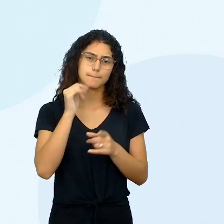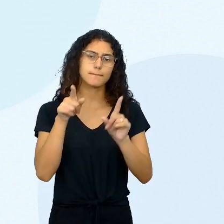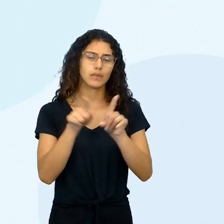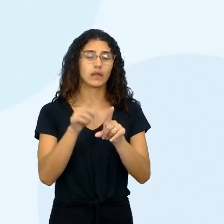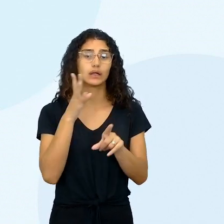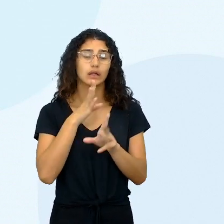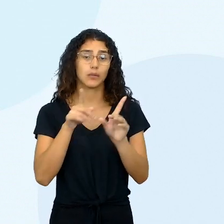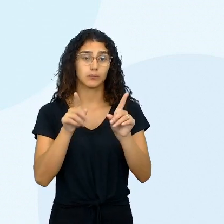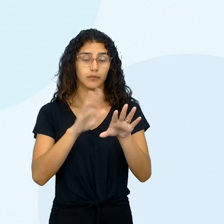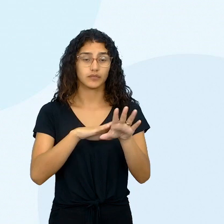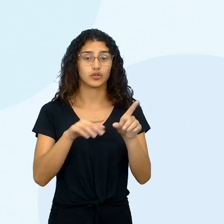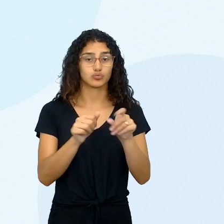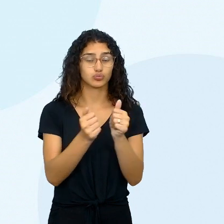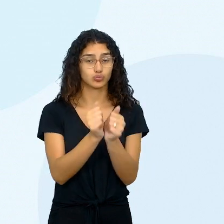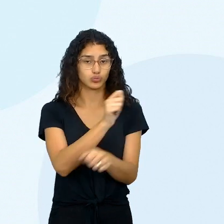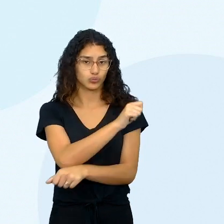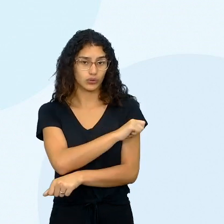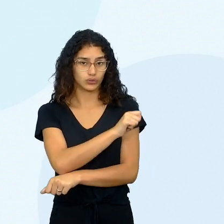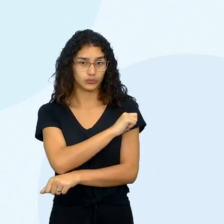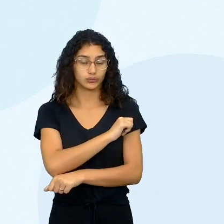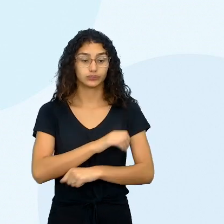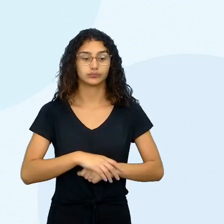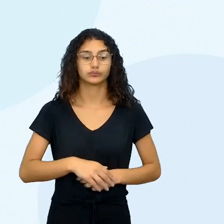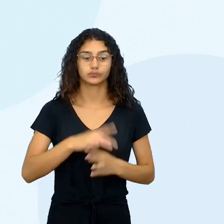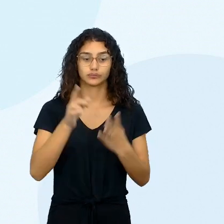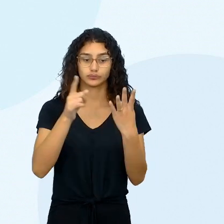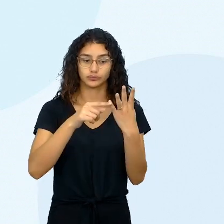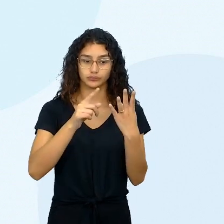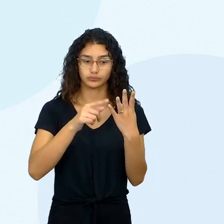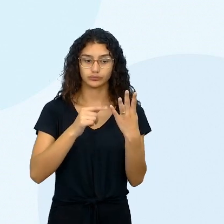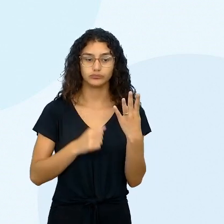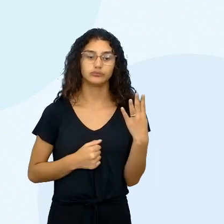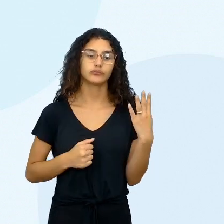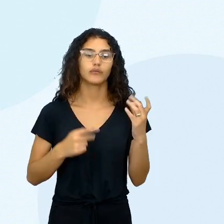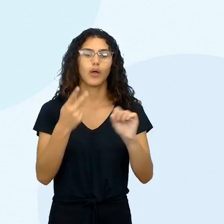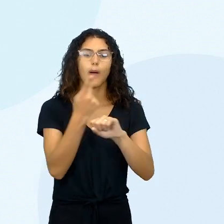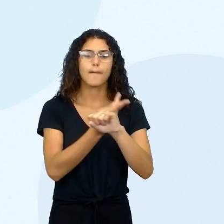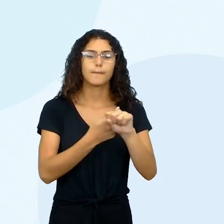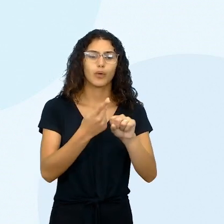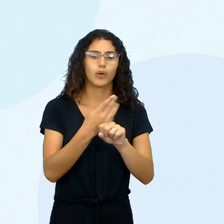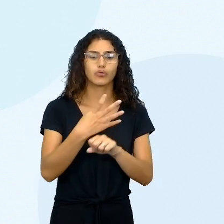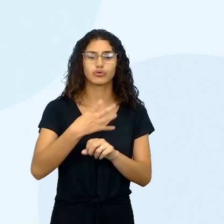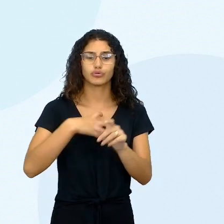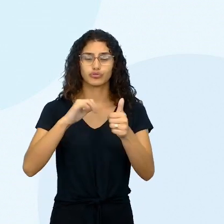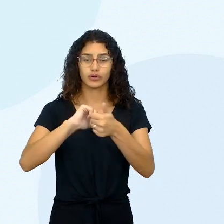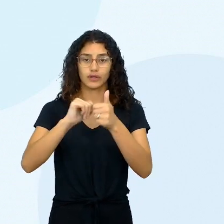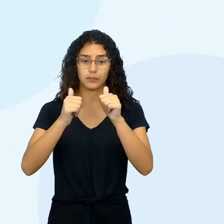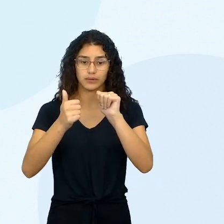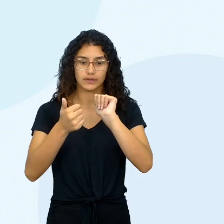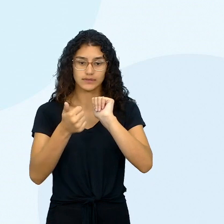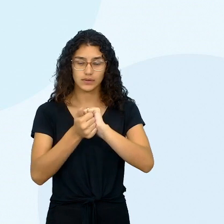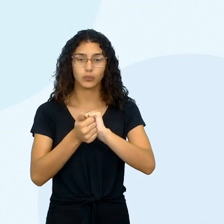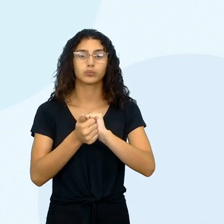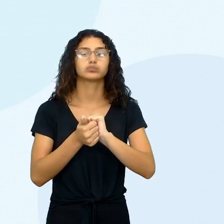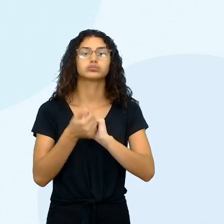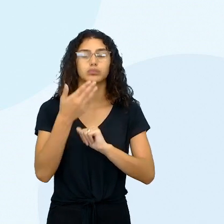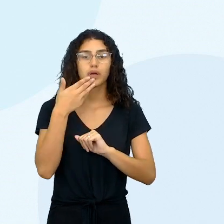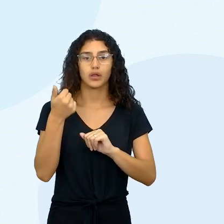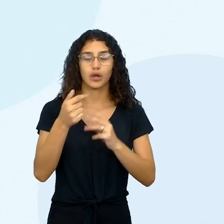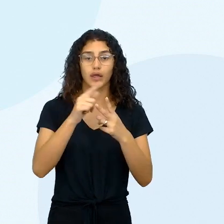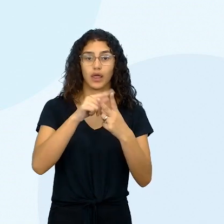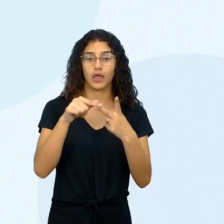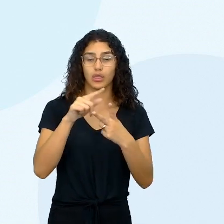para trabalhar com seus estudantes. Quarto ponto, buscar mecanismos de adaptação e mitigação. Esses são 2